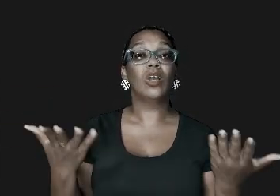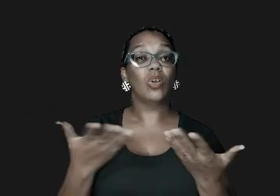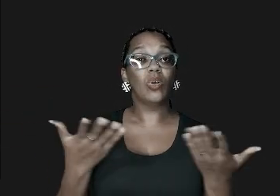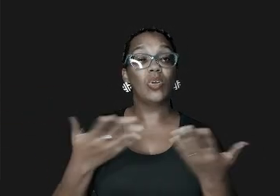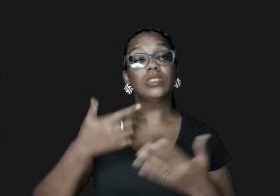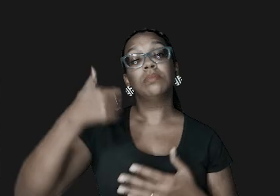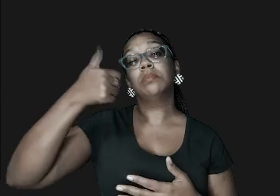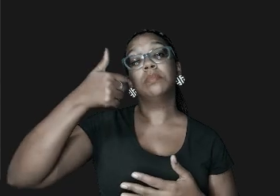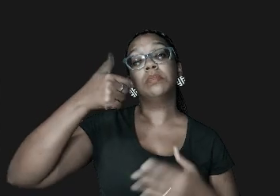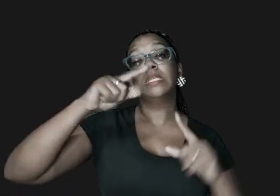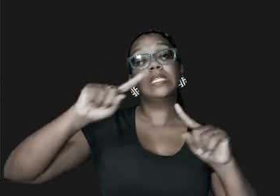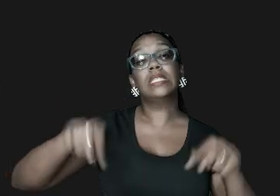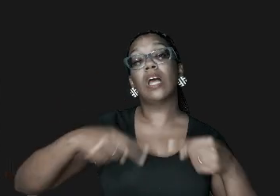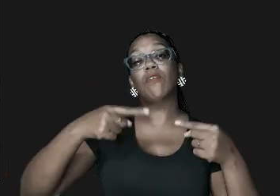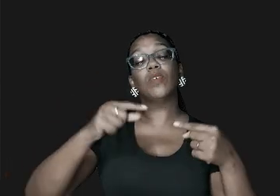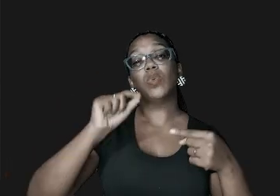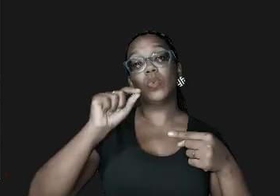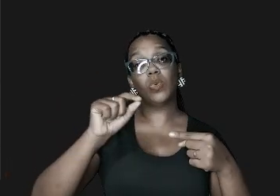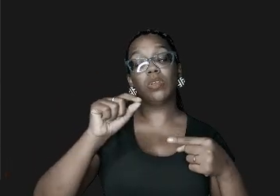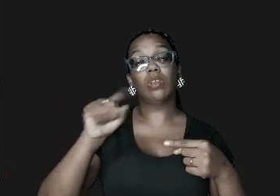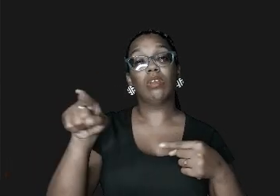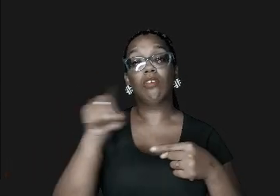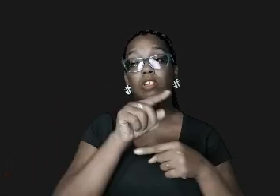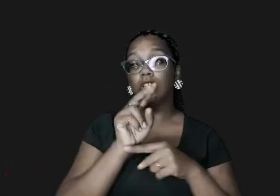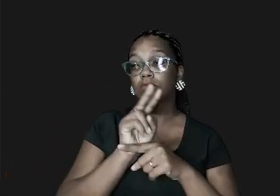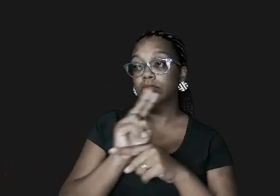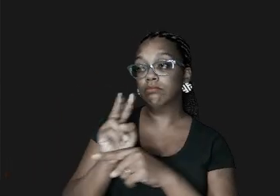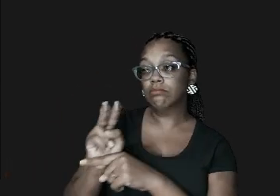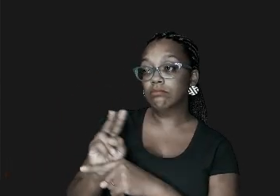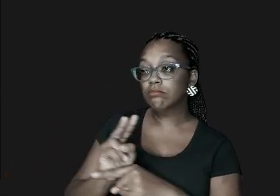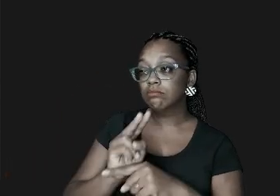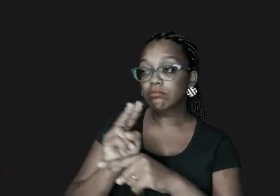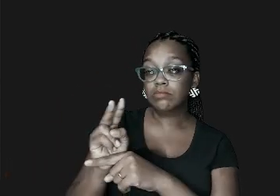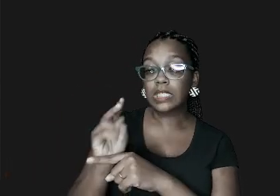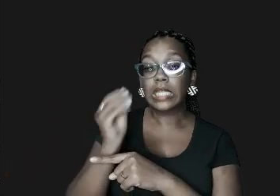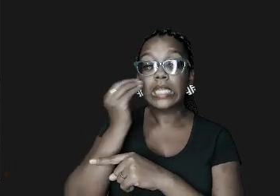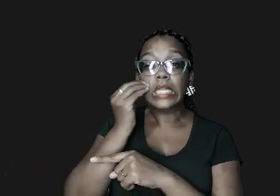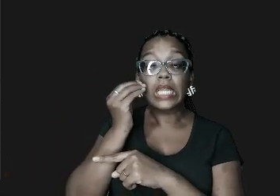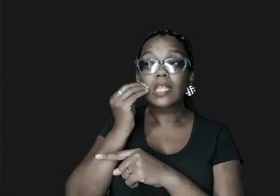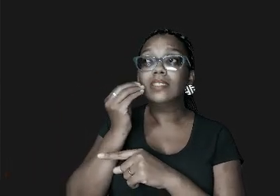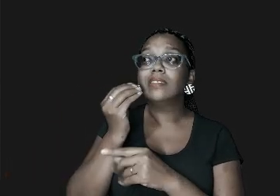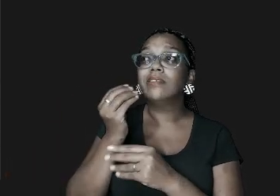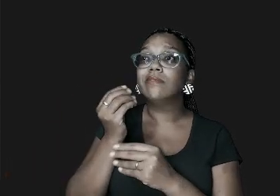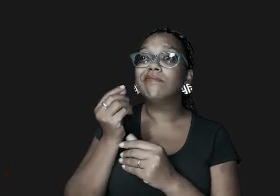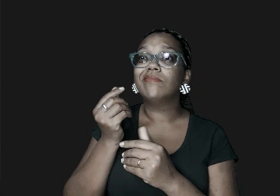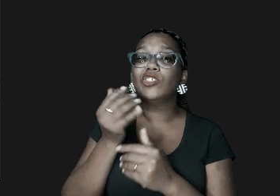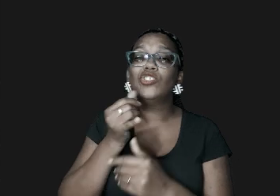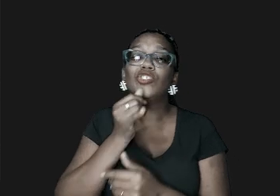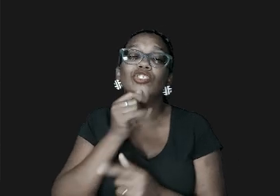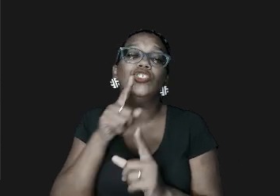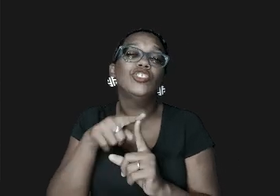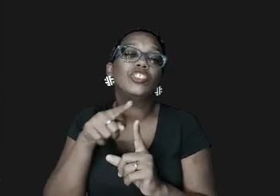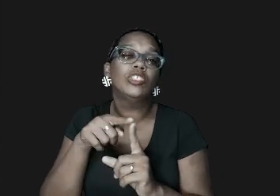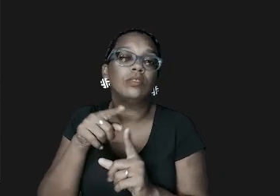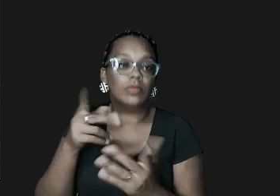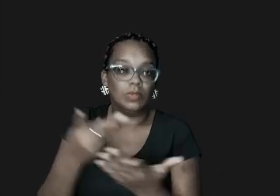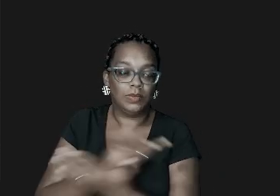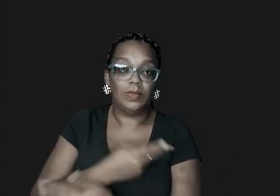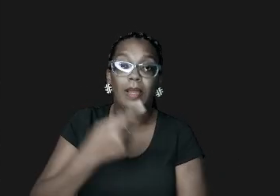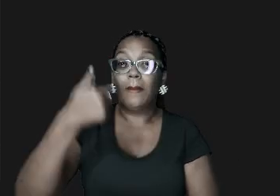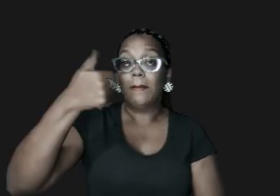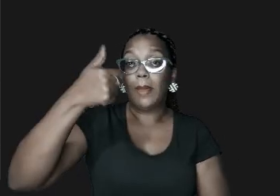E aí hoje o primeiro desafio né de de você fazer uma supervisão de identificar